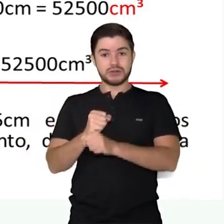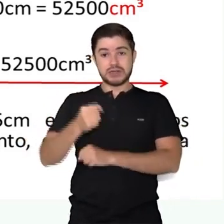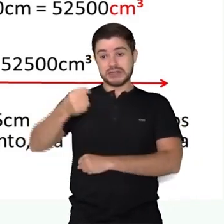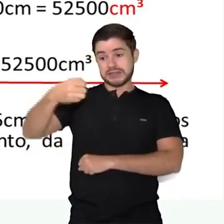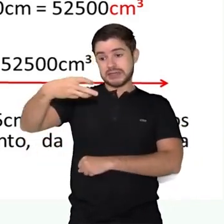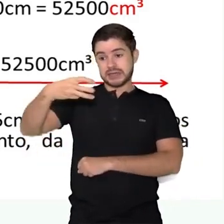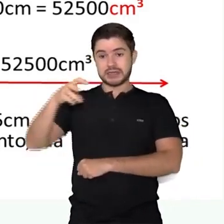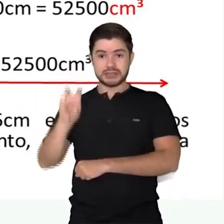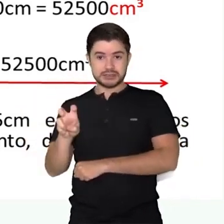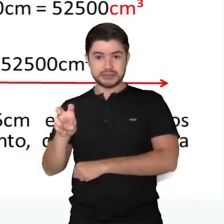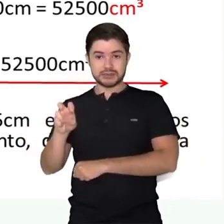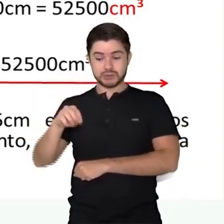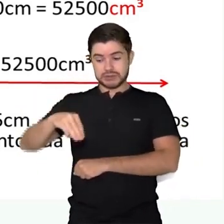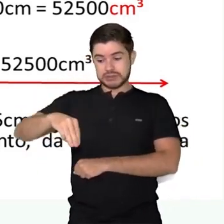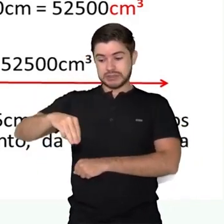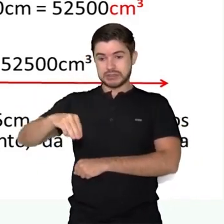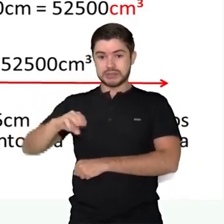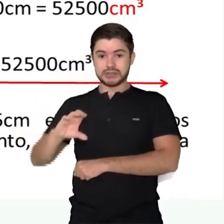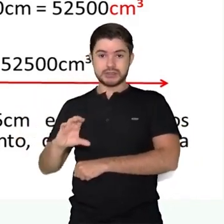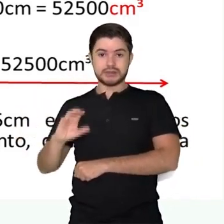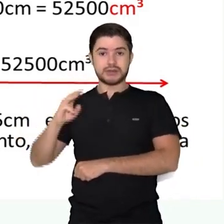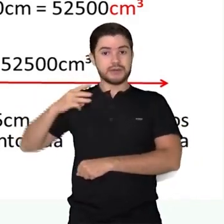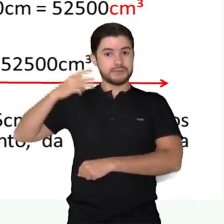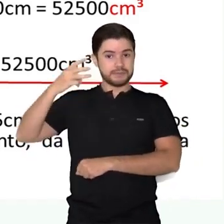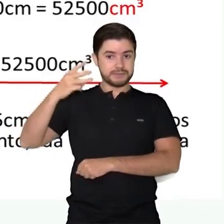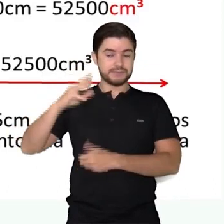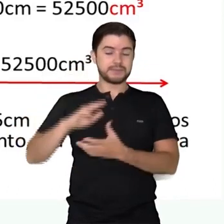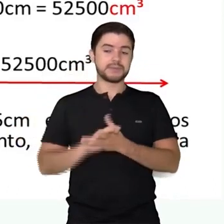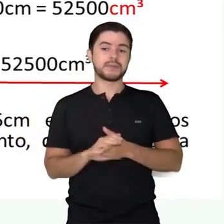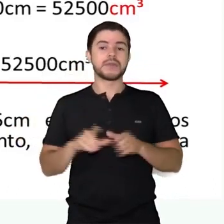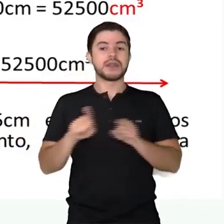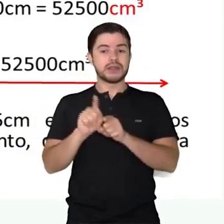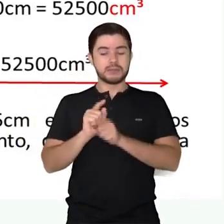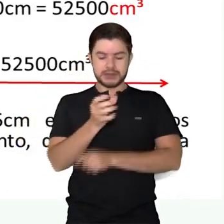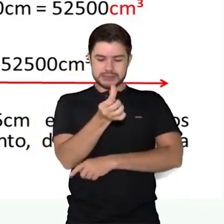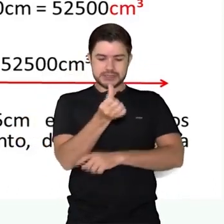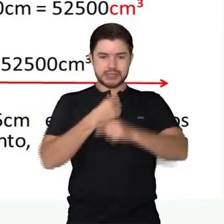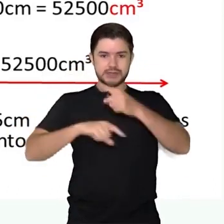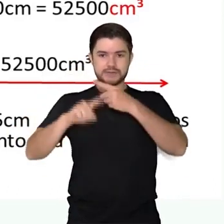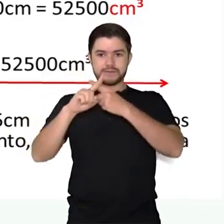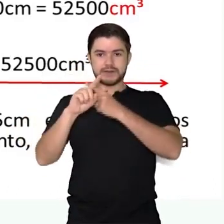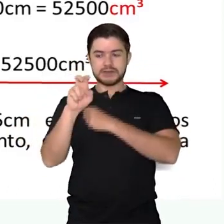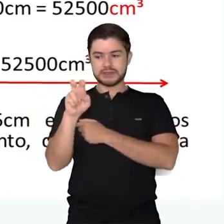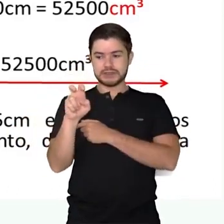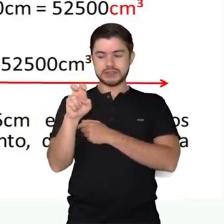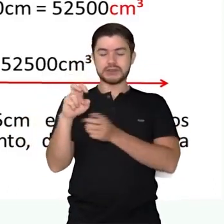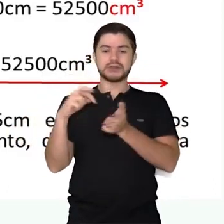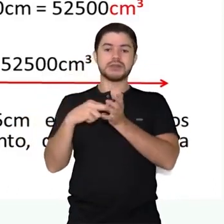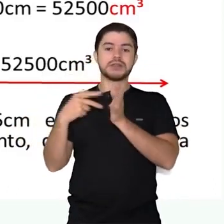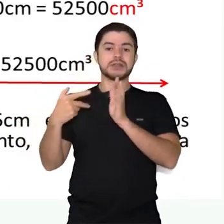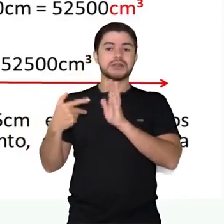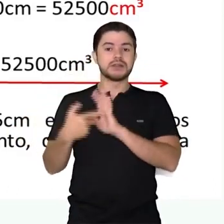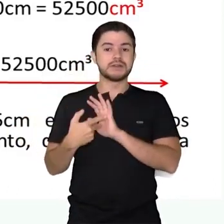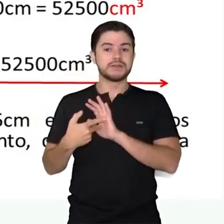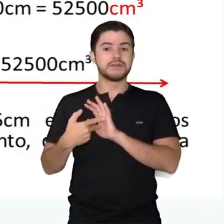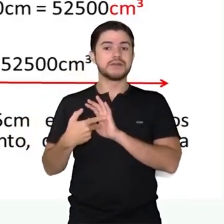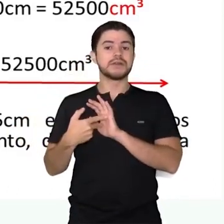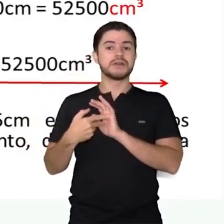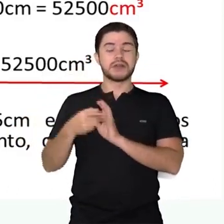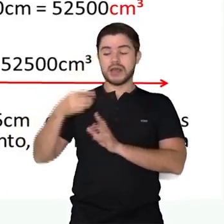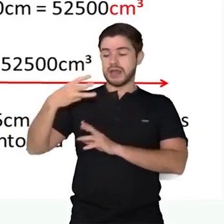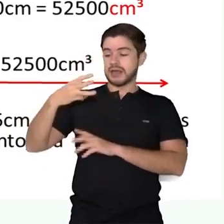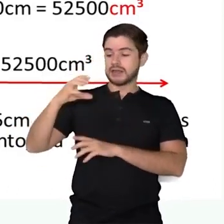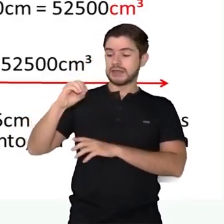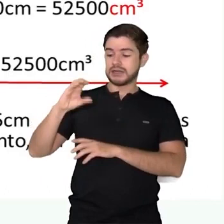35 centímetros. E ao multiplicar 6 cubinhos por 5 centímetros, que é a medida da aresta, você acha na altura